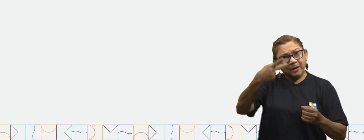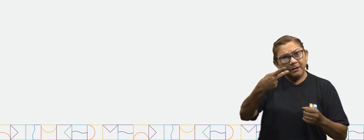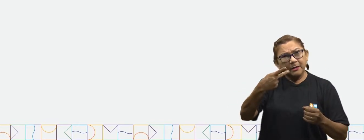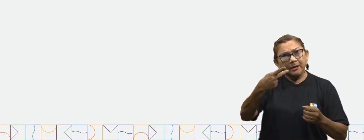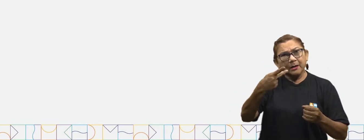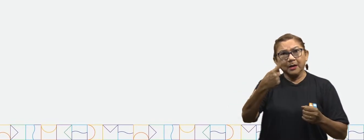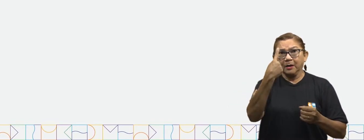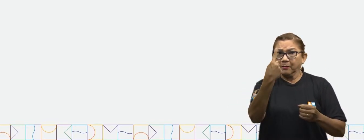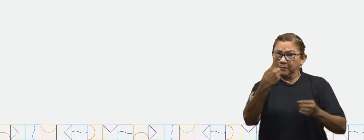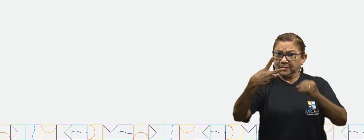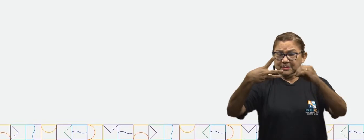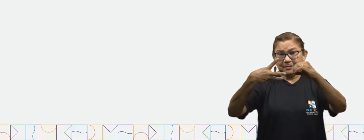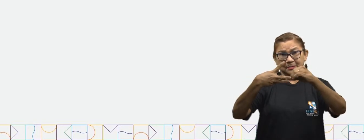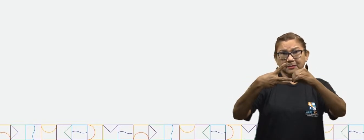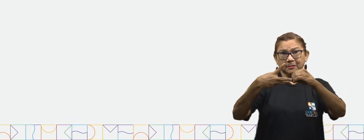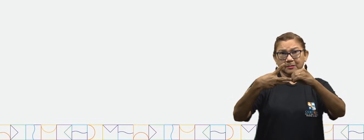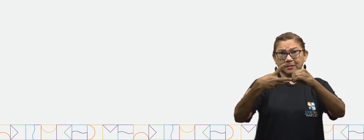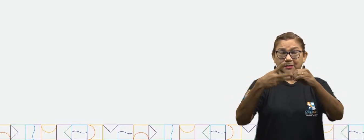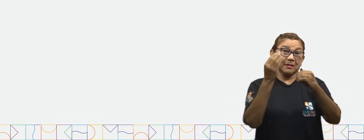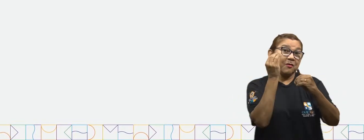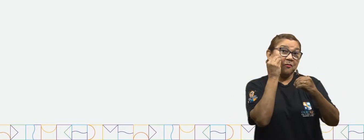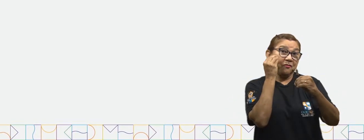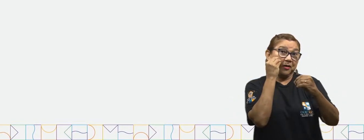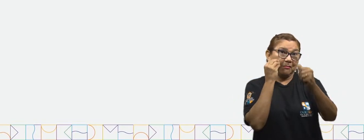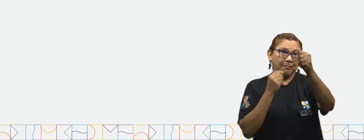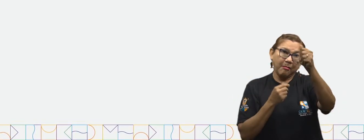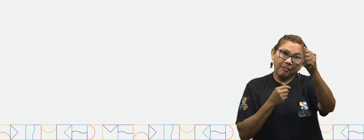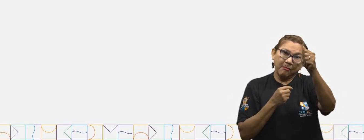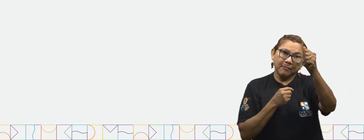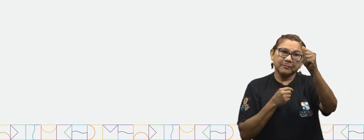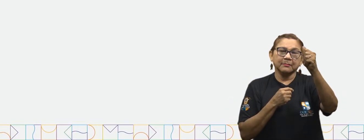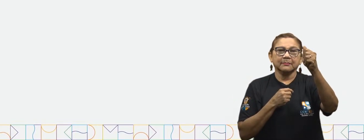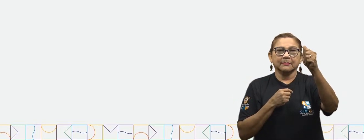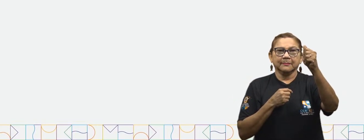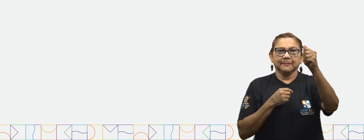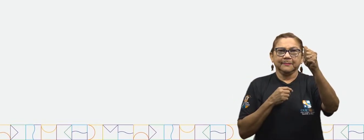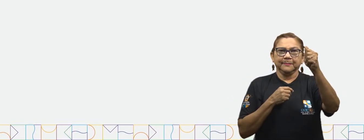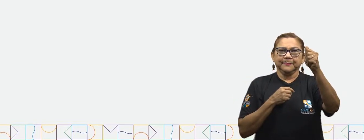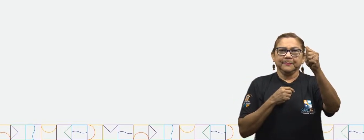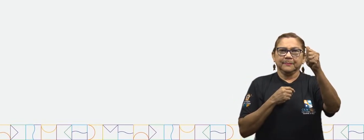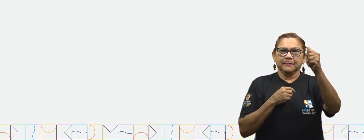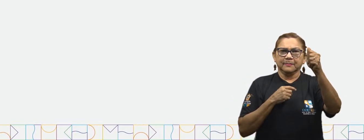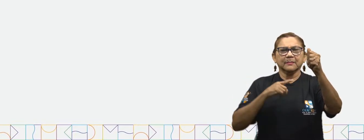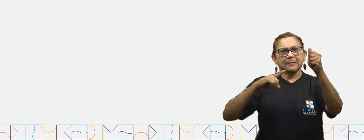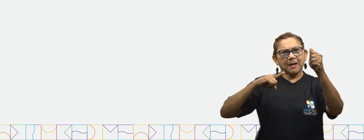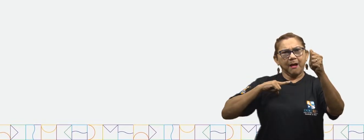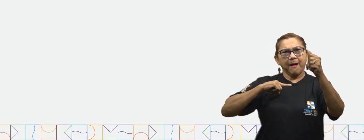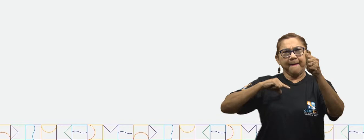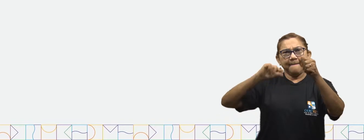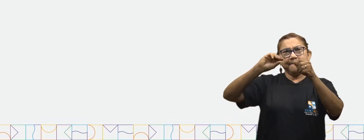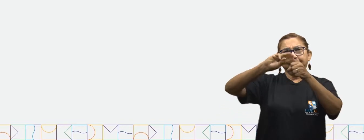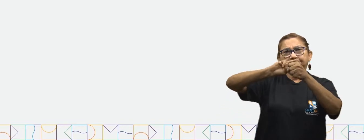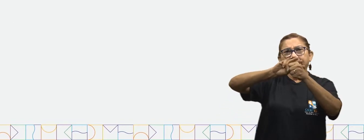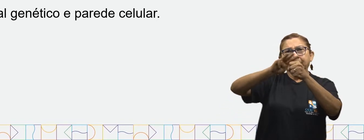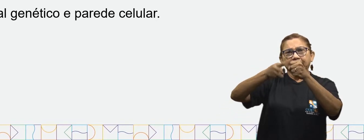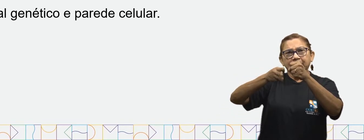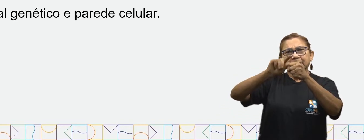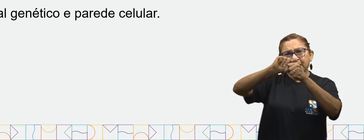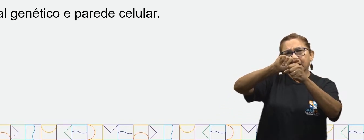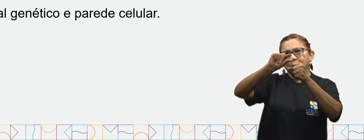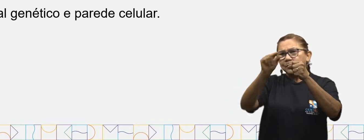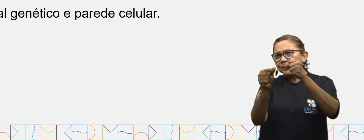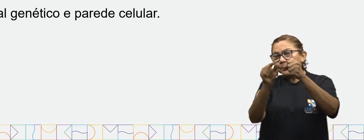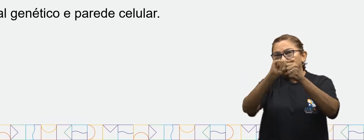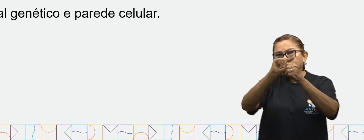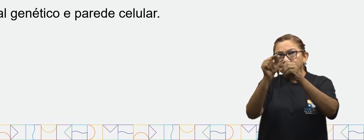formada basicamente por... Vamos ver as alternativas. Letra A, parede celular, ribossomos